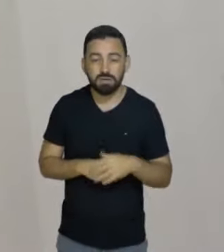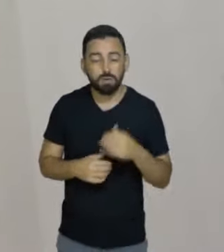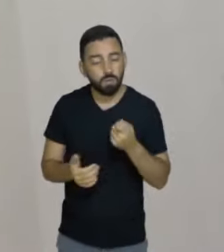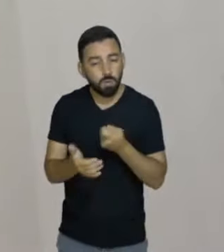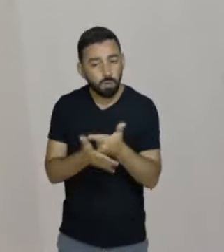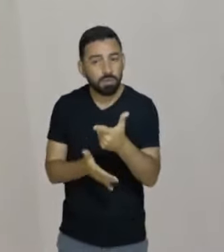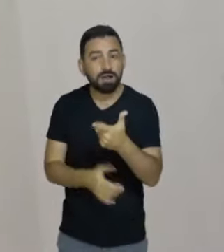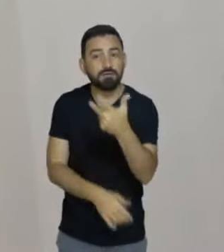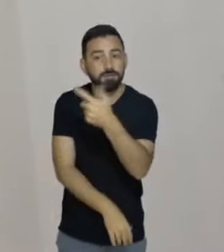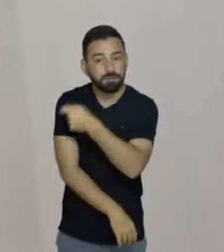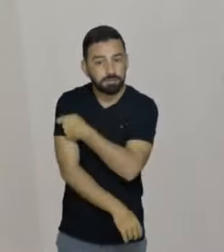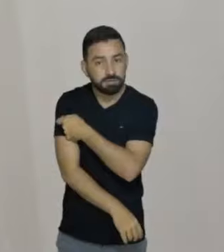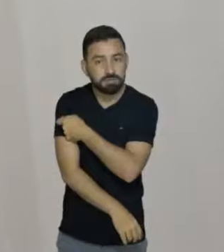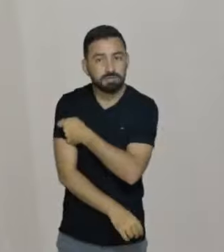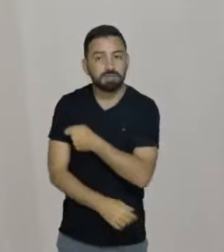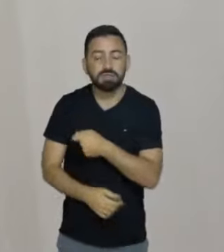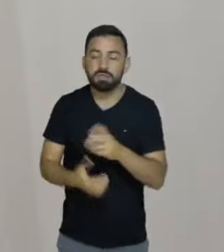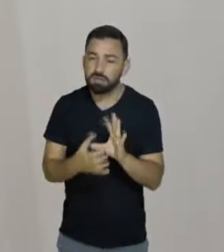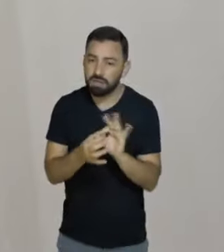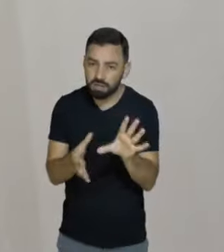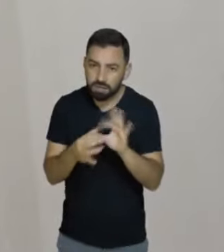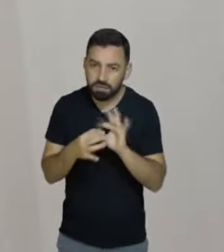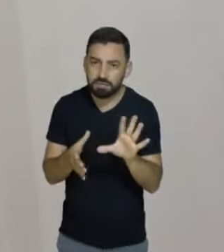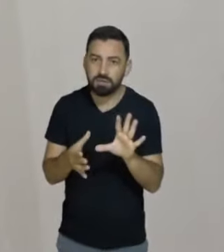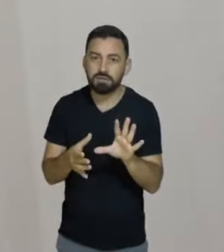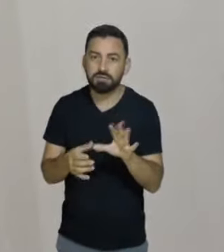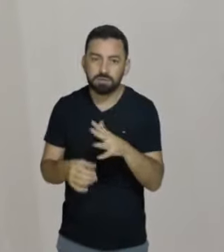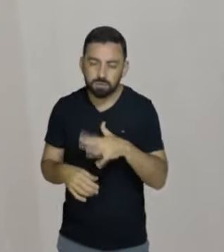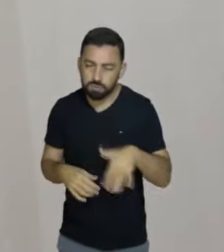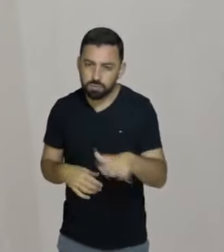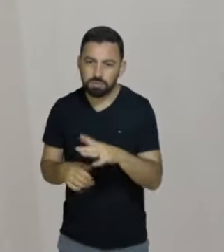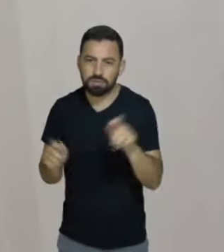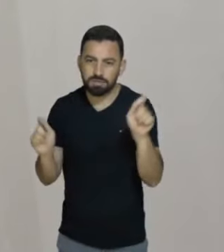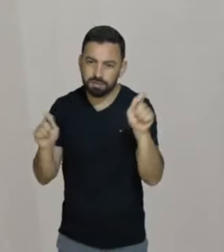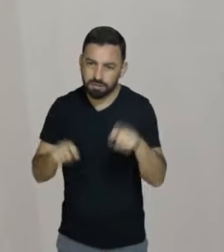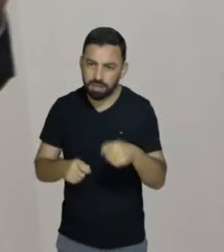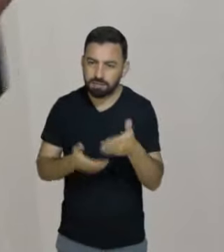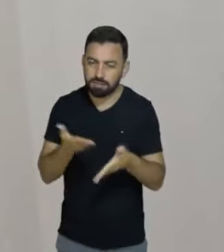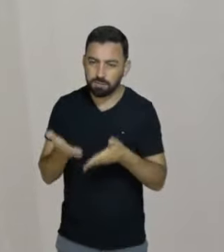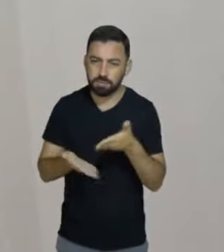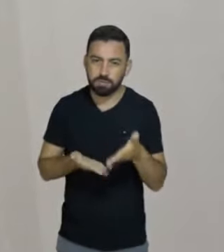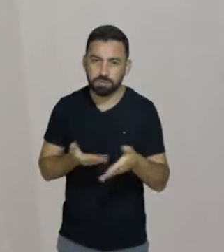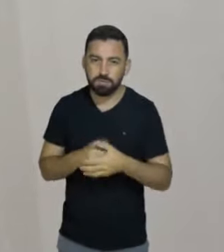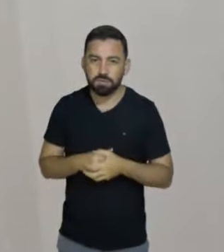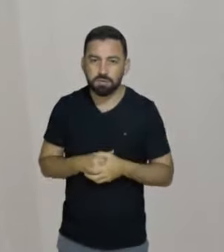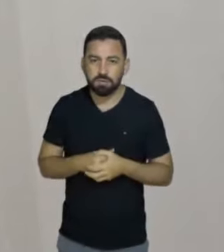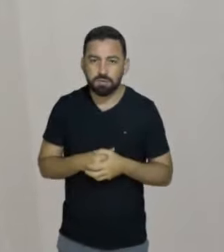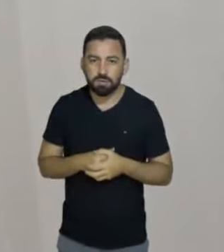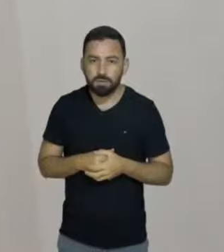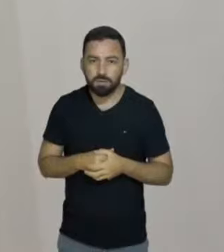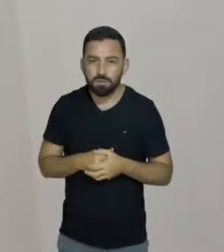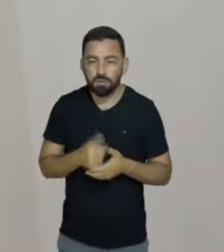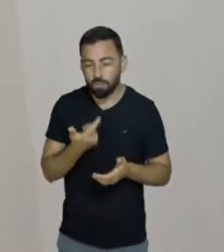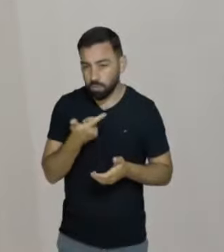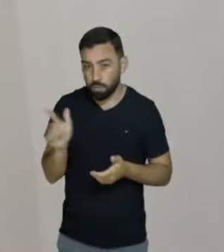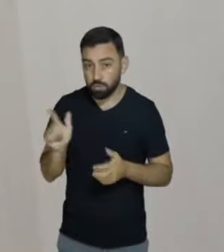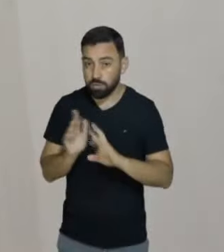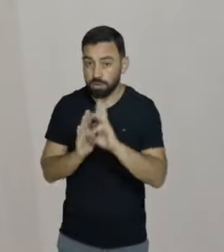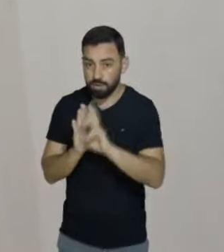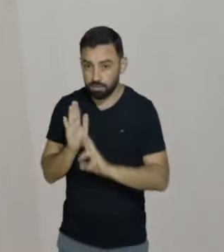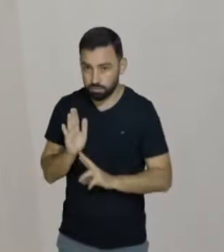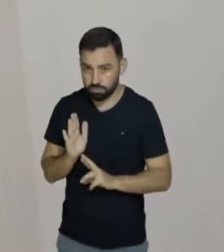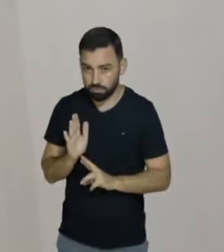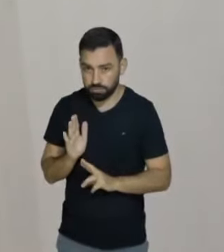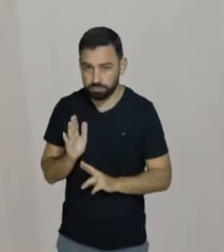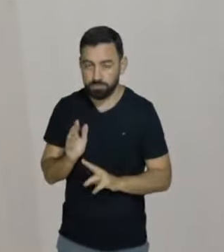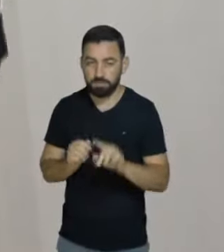vacina, que se coloque essa vacina à disposição, para que realmente todos possam ter atendido. Mas eu venho com um outro relatório, que para